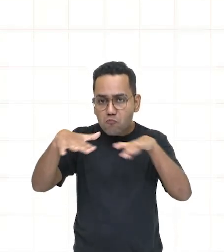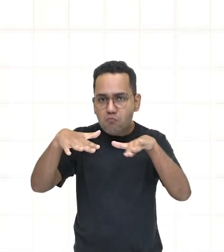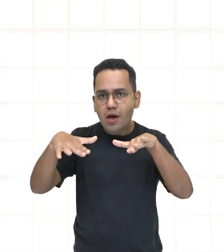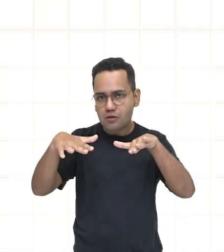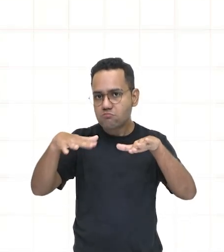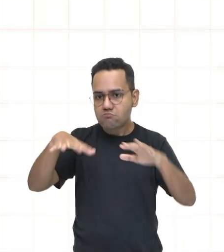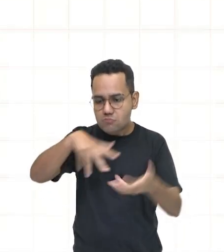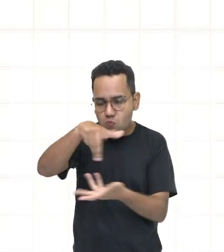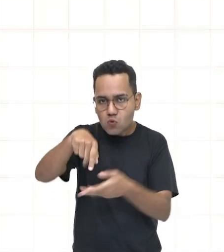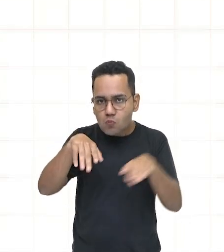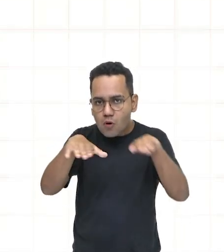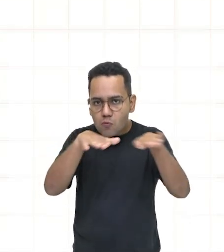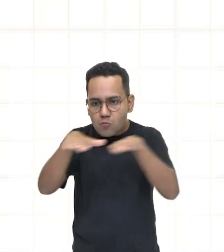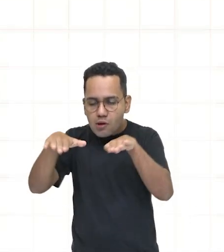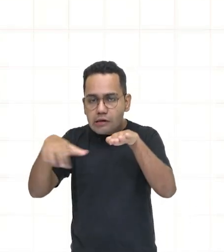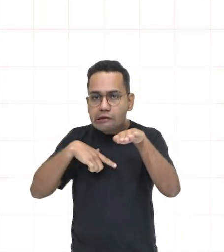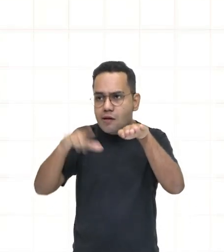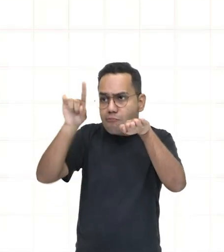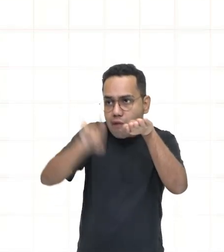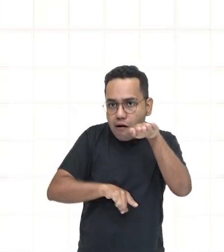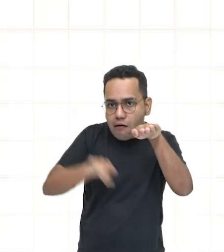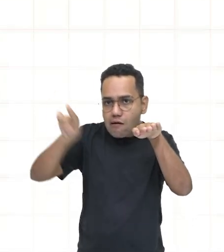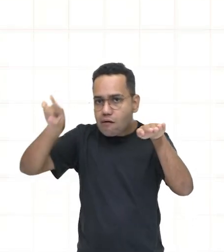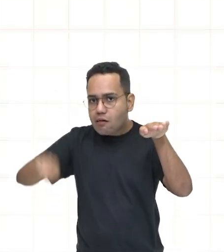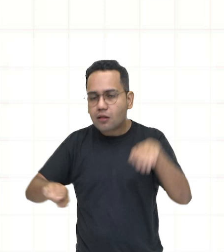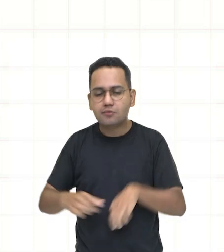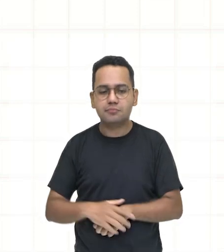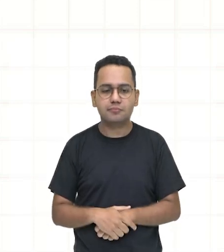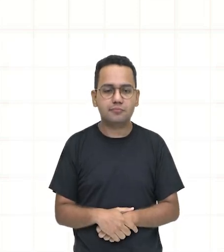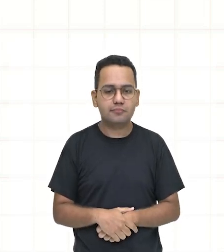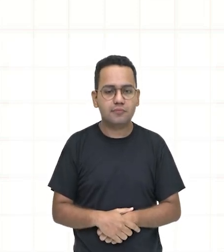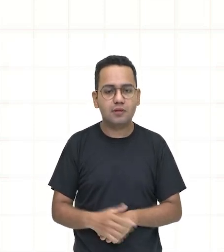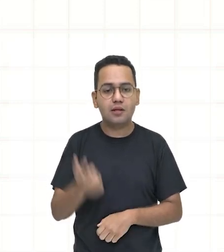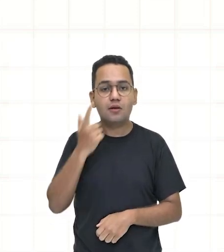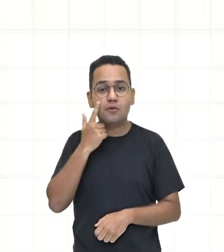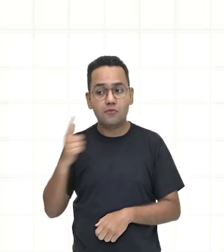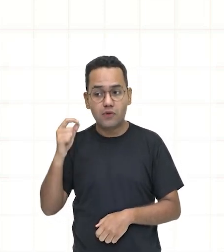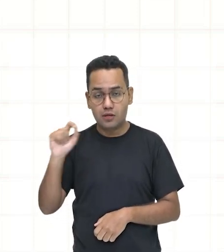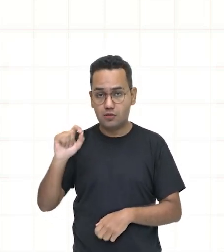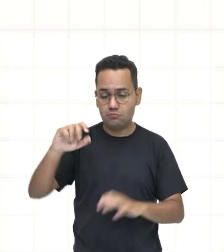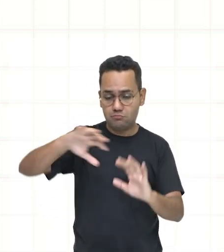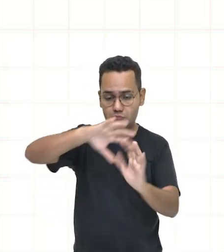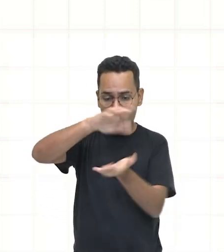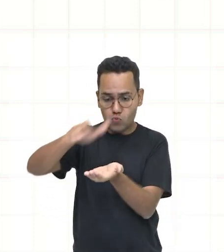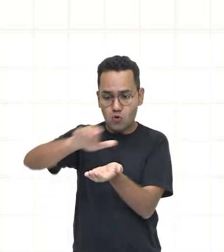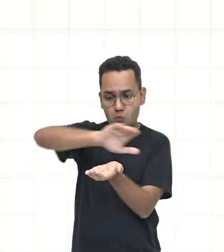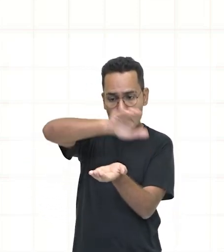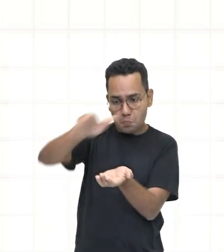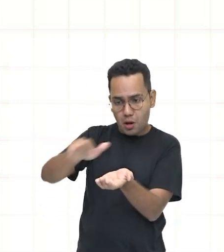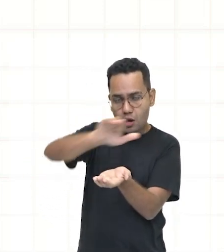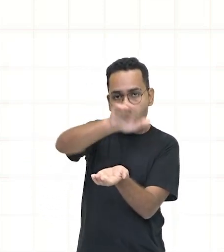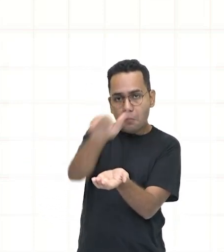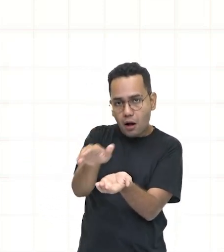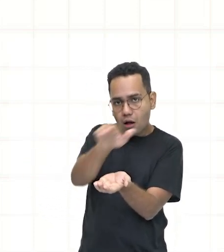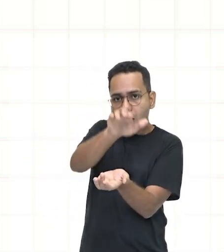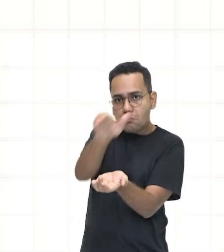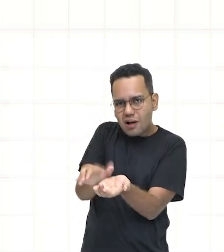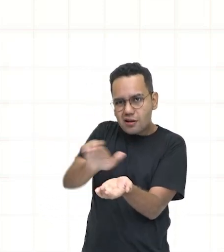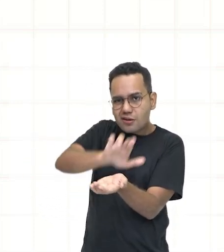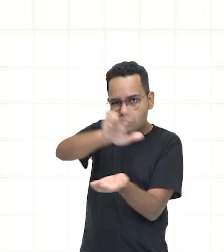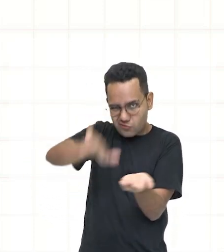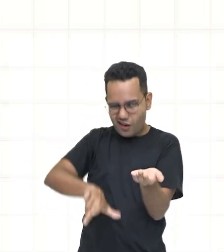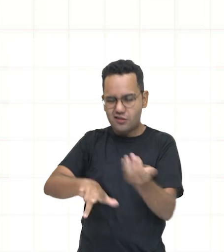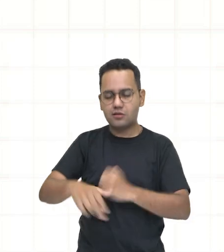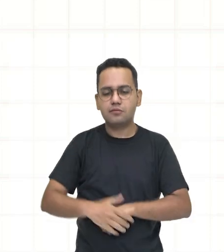né, dessa constatação sobre a divisão aí da crosta terrestre em diferentes placas, e aí tem